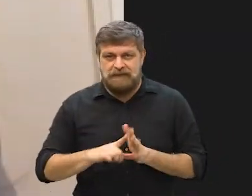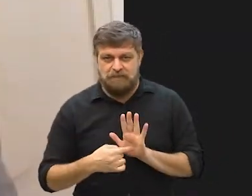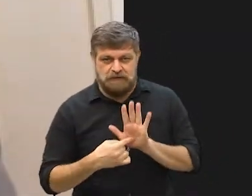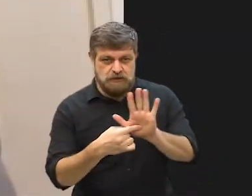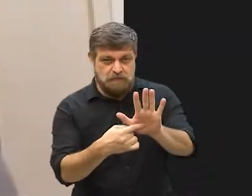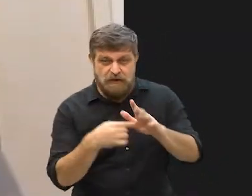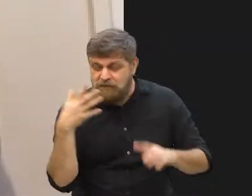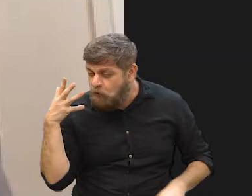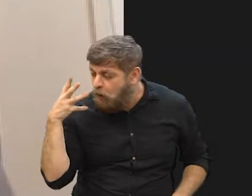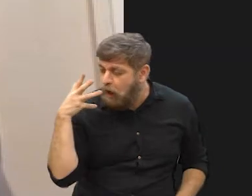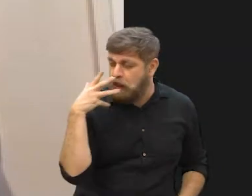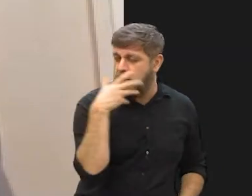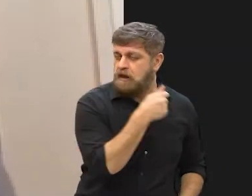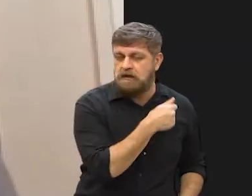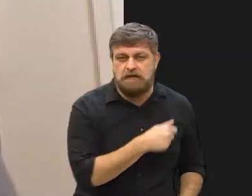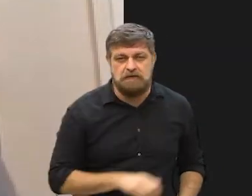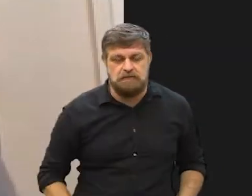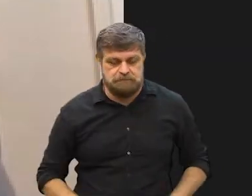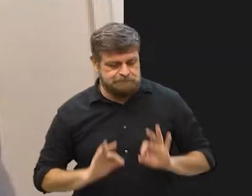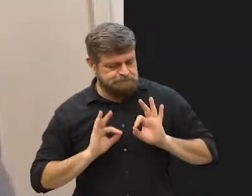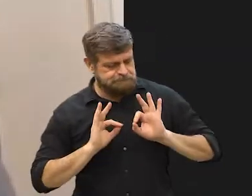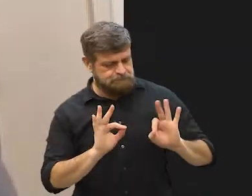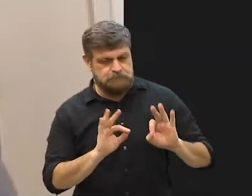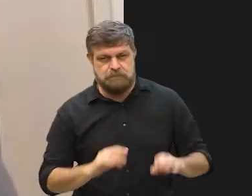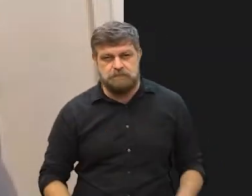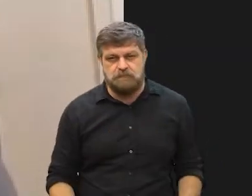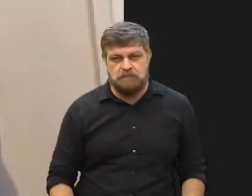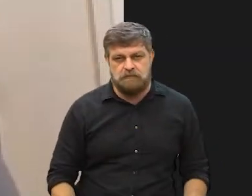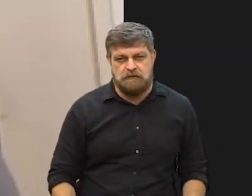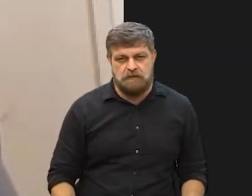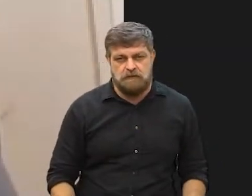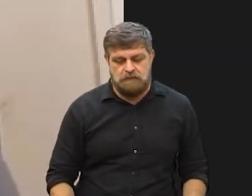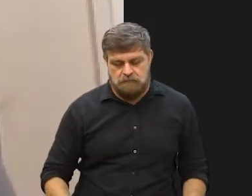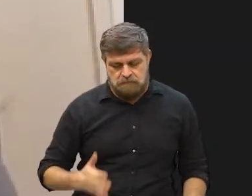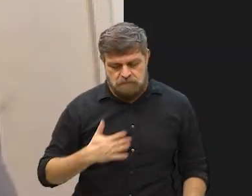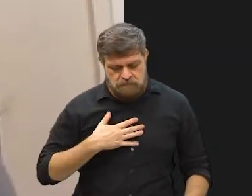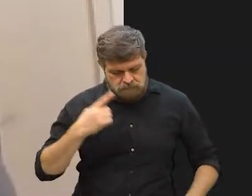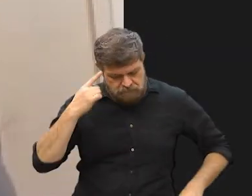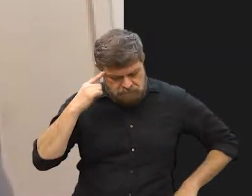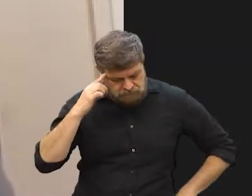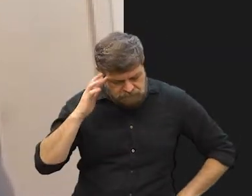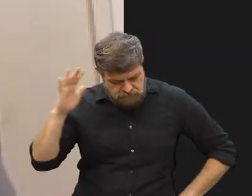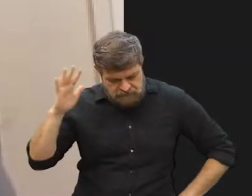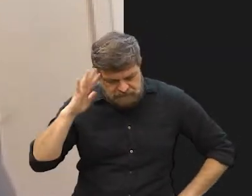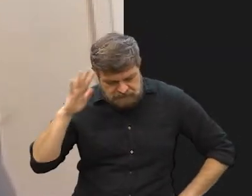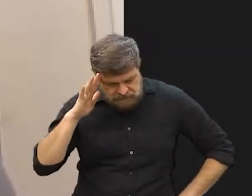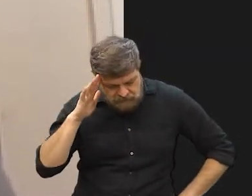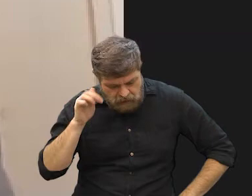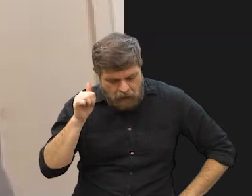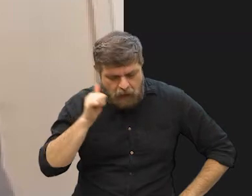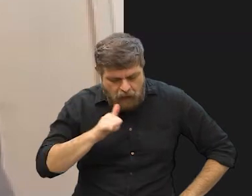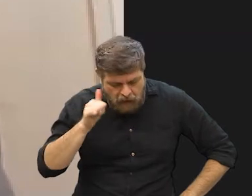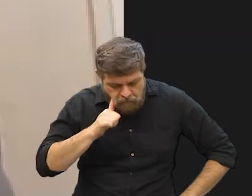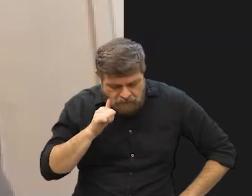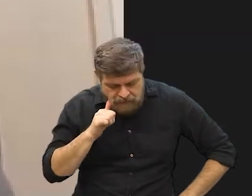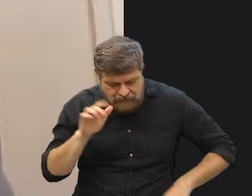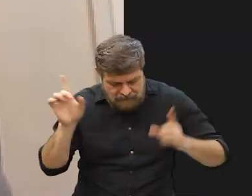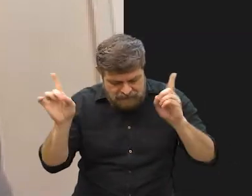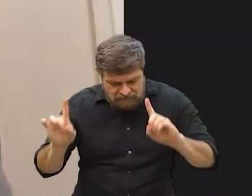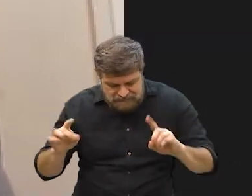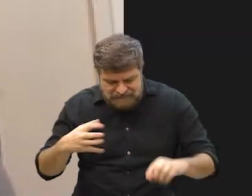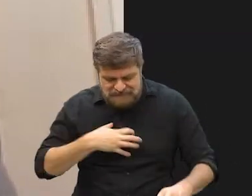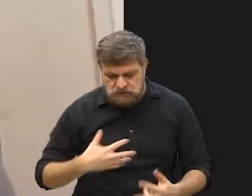Ficou linda, não ficou... E foi algo que me fez pensar, outras mulheres precisam ter essa